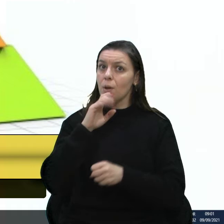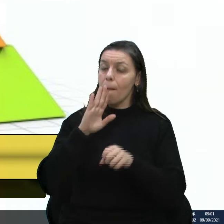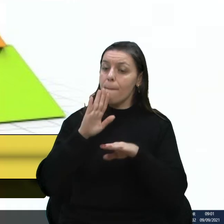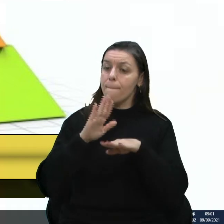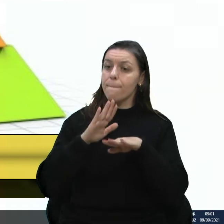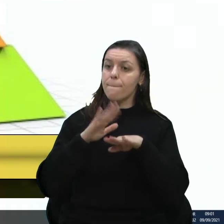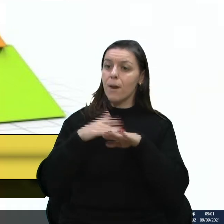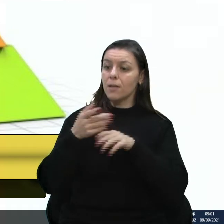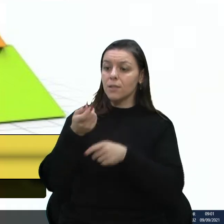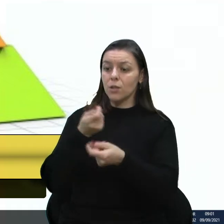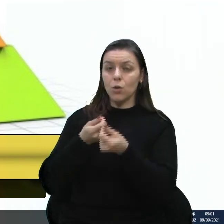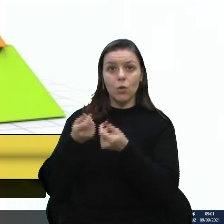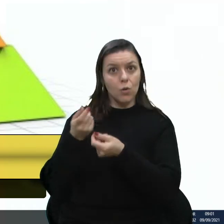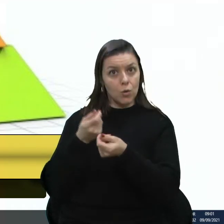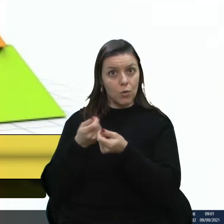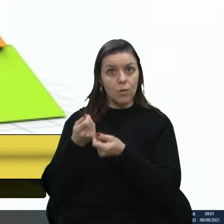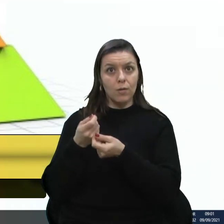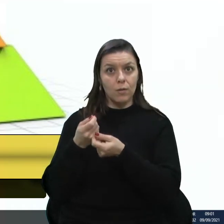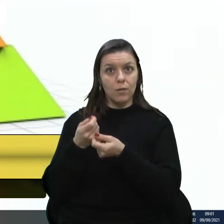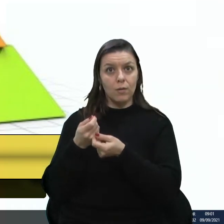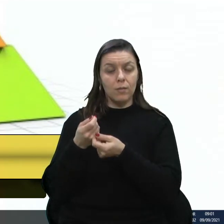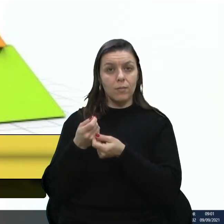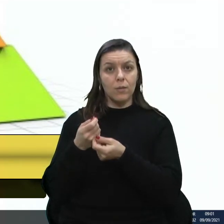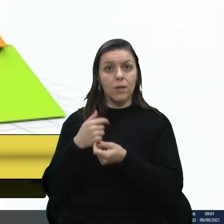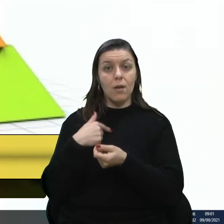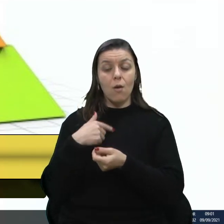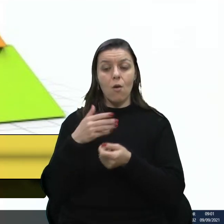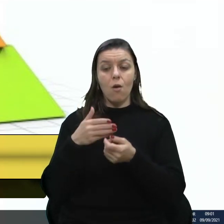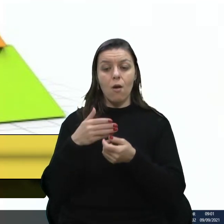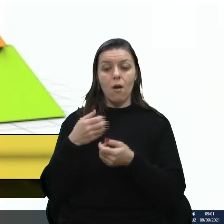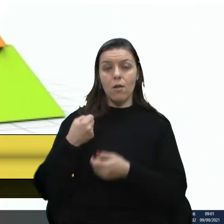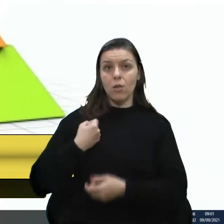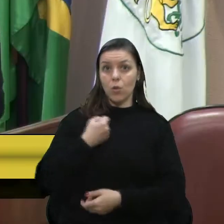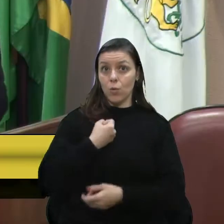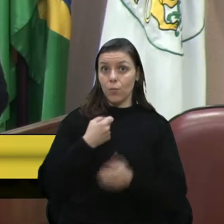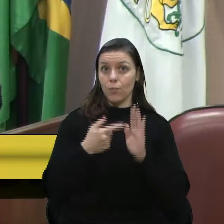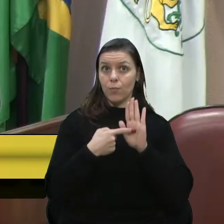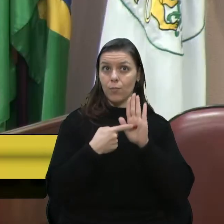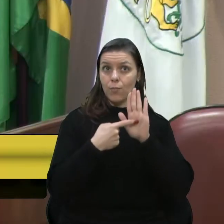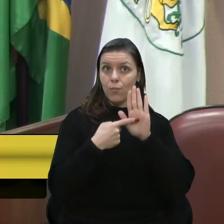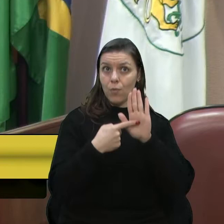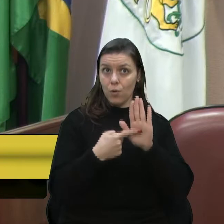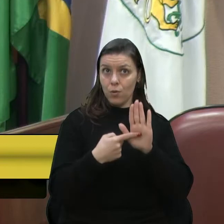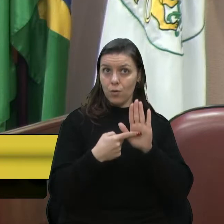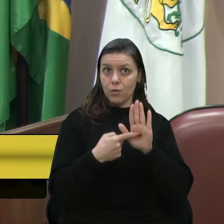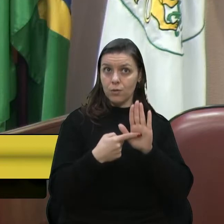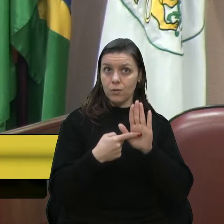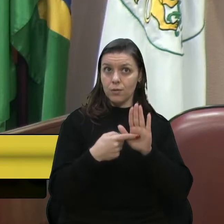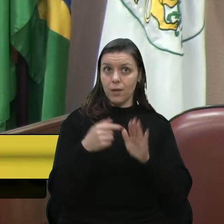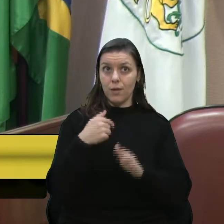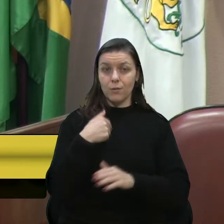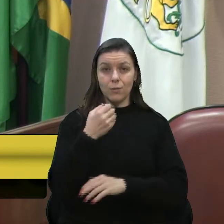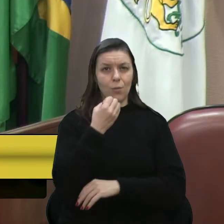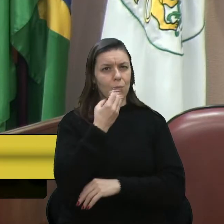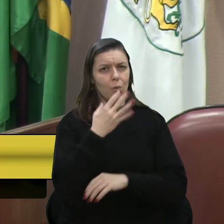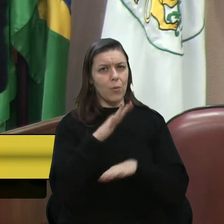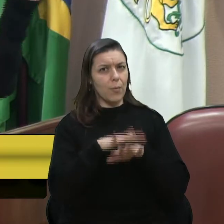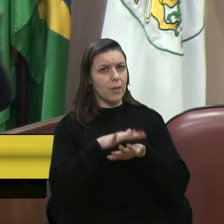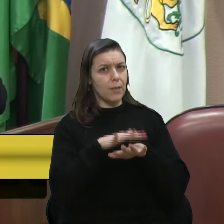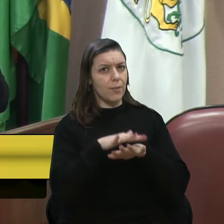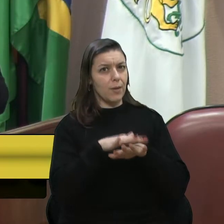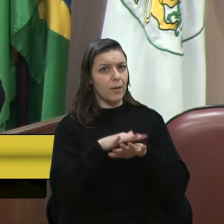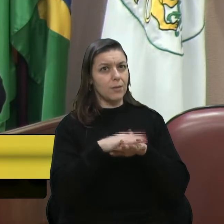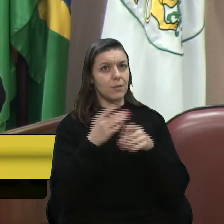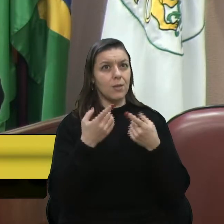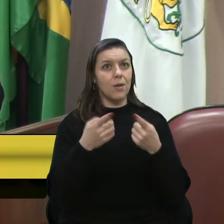para o município. E eu separei alguns números de conta básica, como diz o vereador Bressé, eu não sou muito boa com matemática, né?